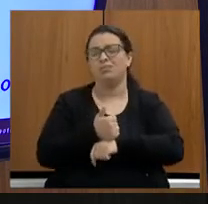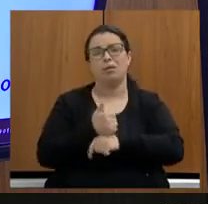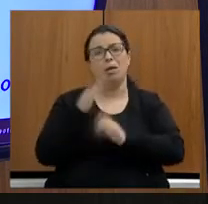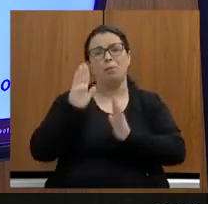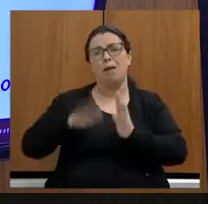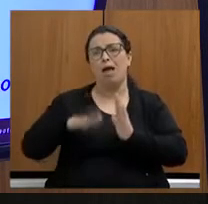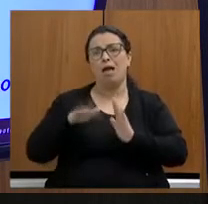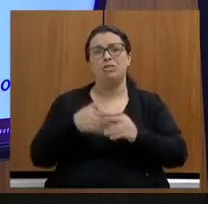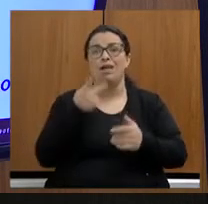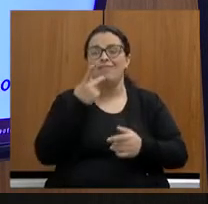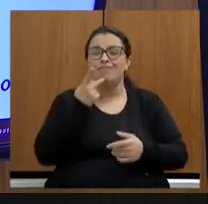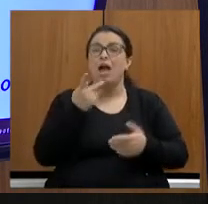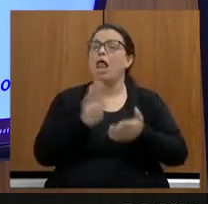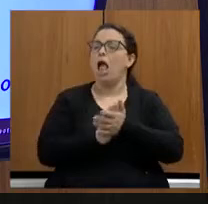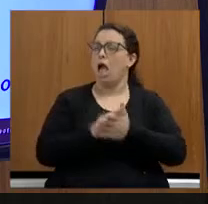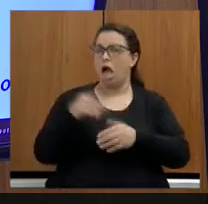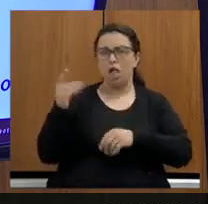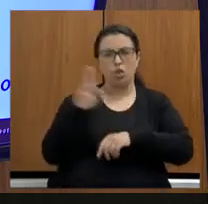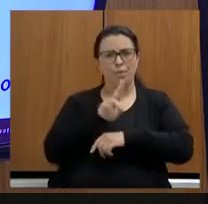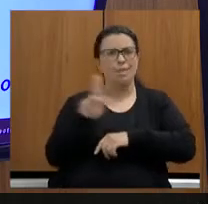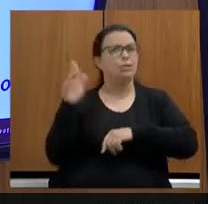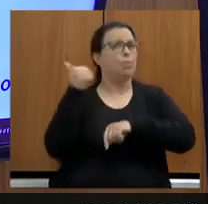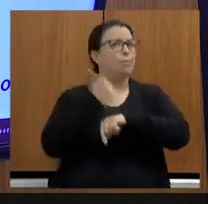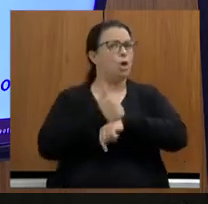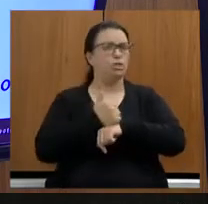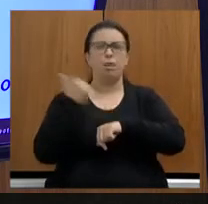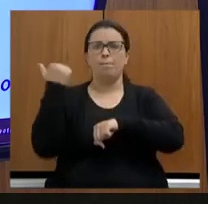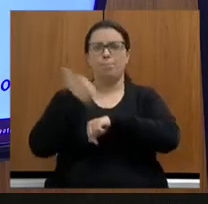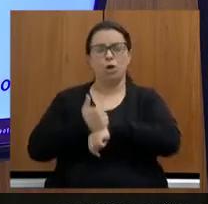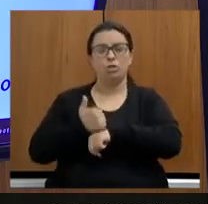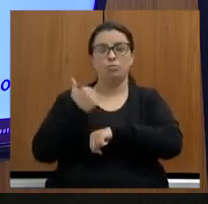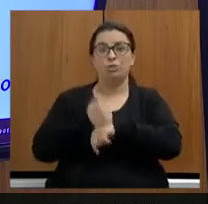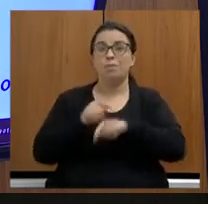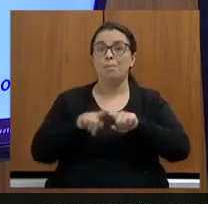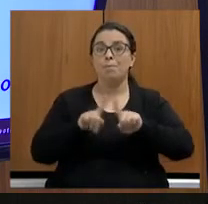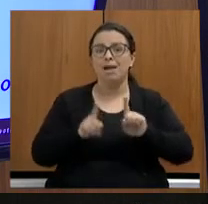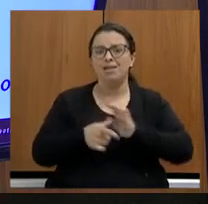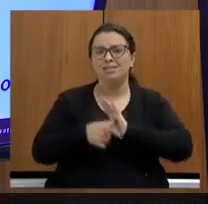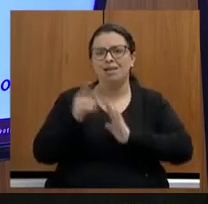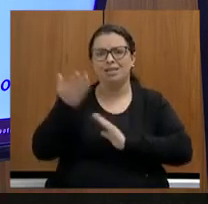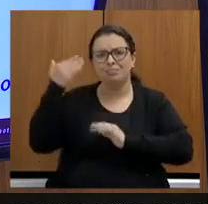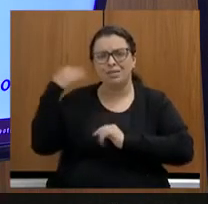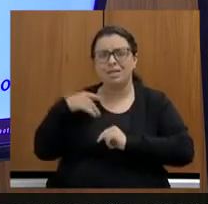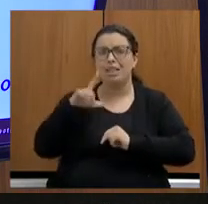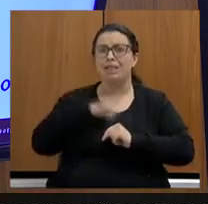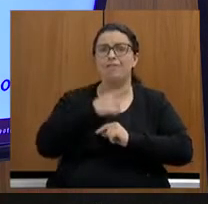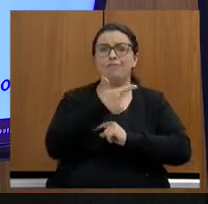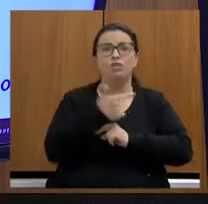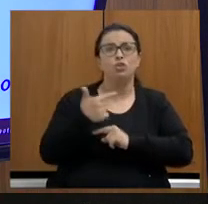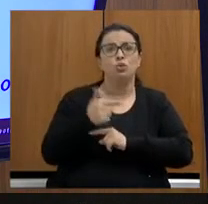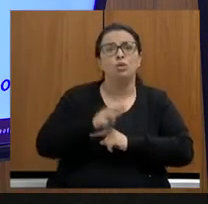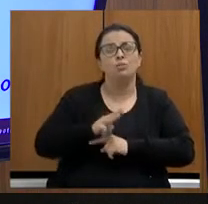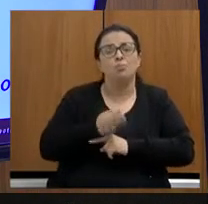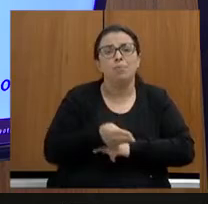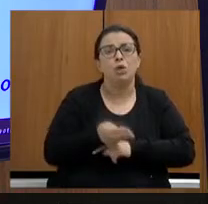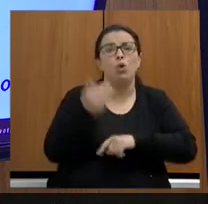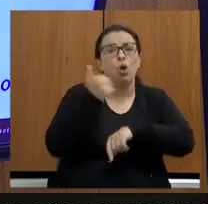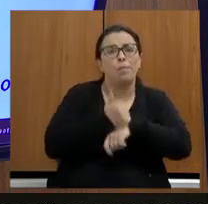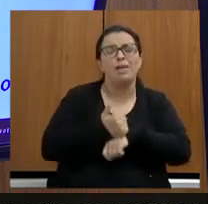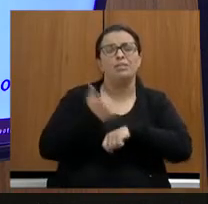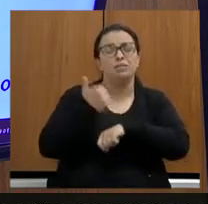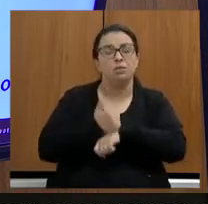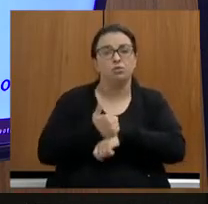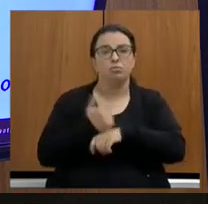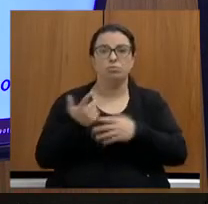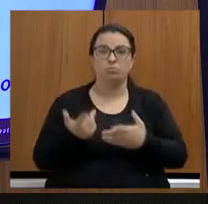para falar das nomeações nós já tivemos ano de 22 mil nomeações ano o governo tá concurso em